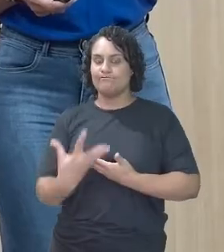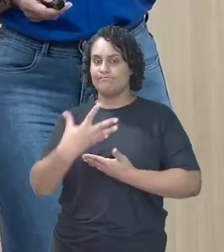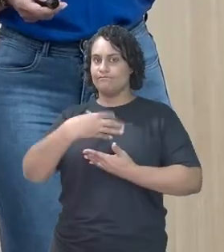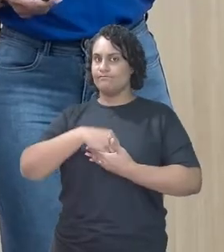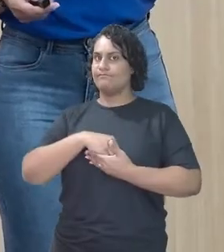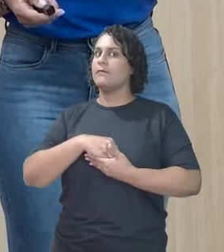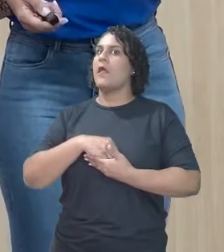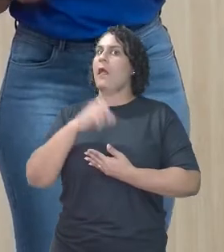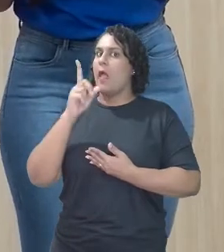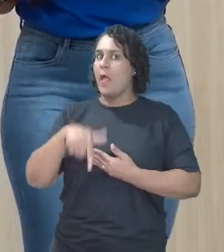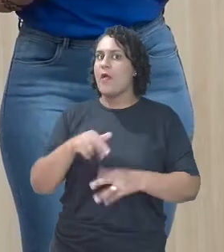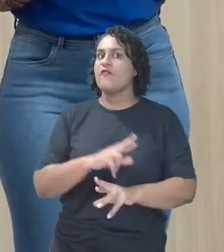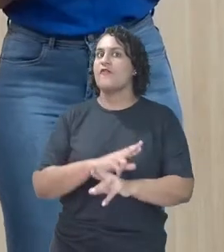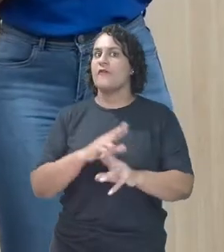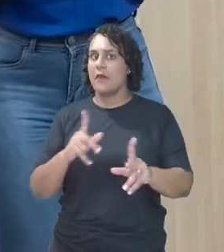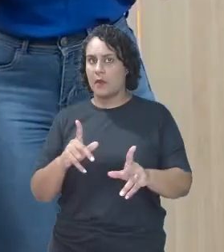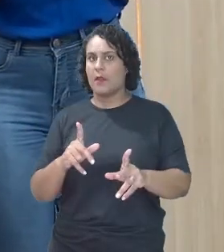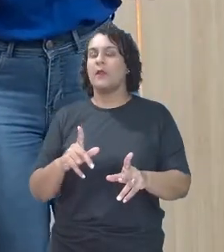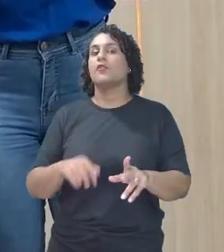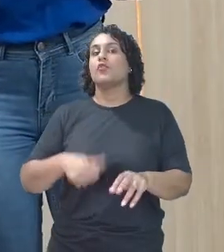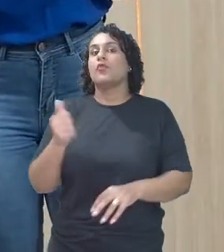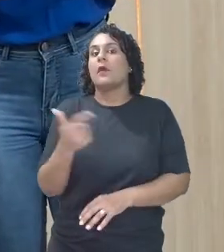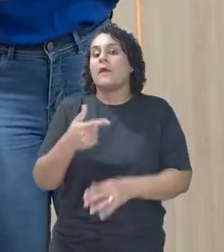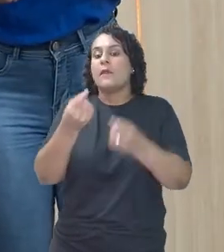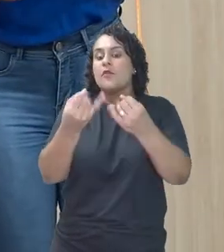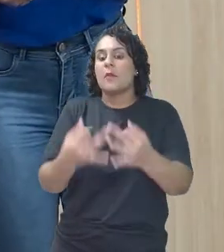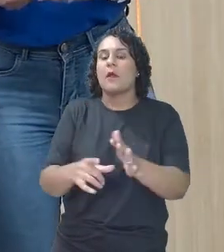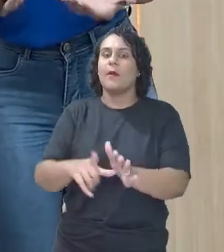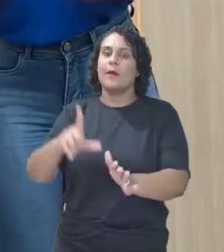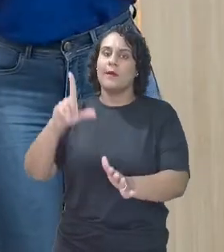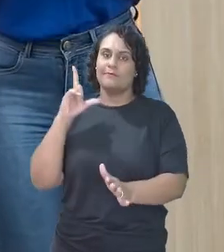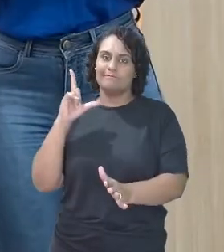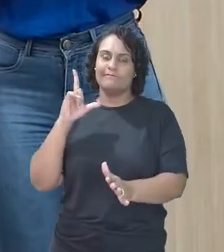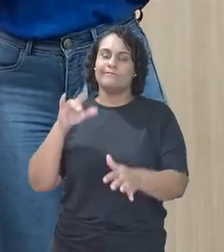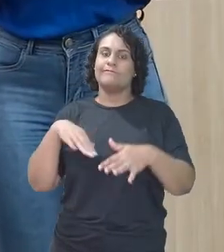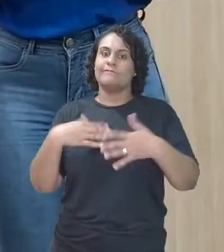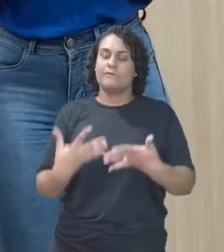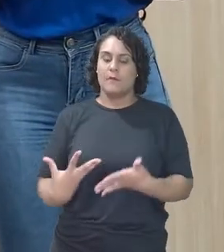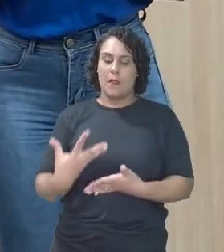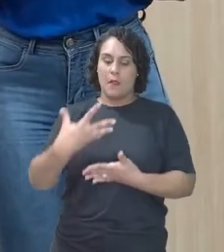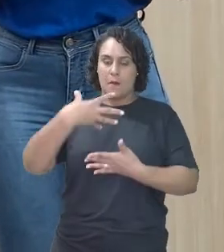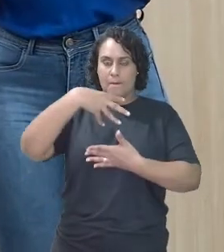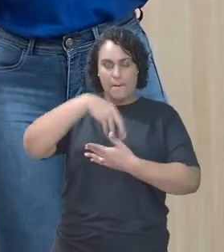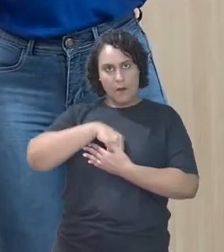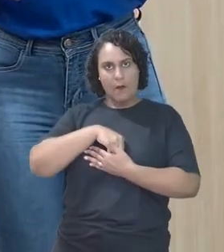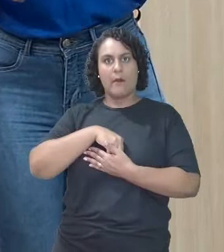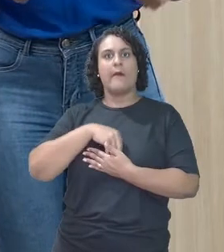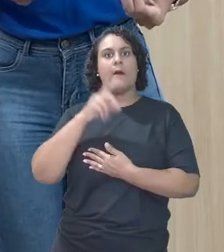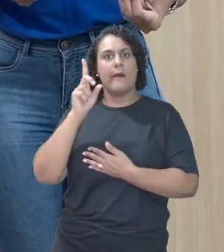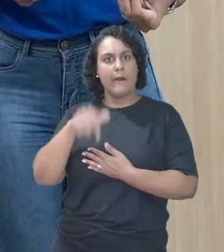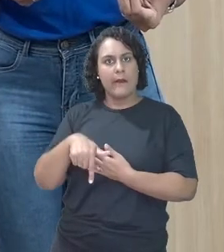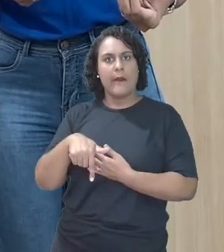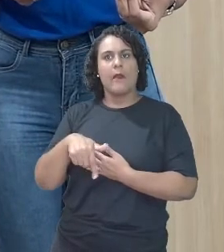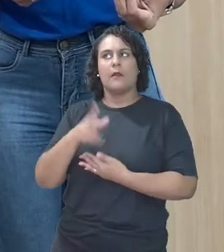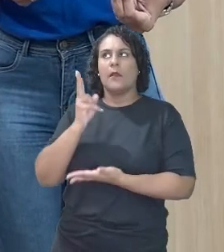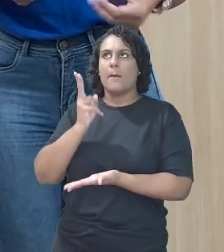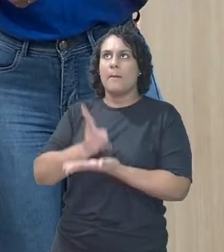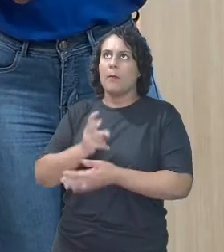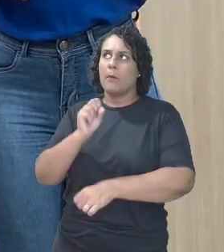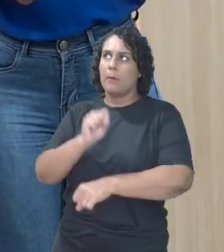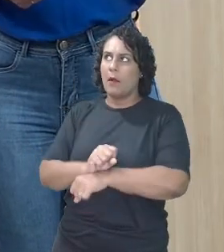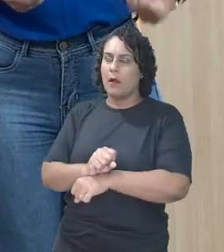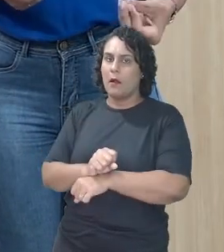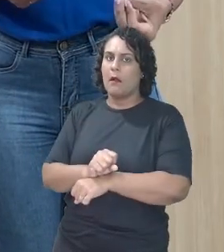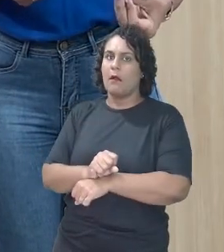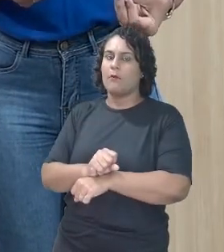internalização é totalmente diferente do que a gente tinha falado anteriormente. Então, a internalização ela vai se dar no viés da estagnação,